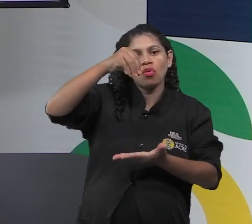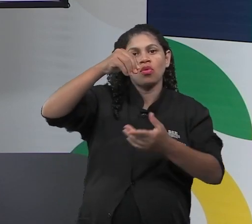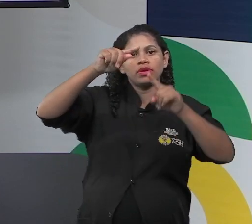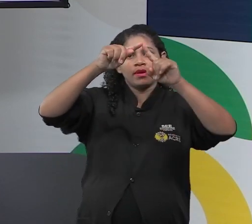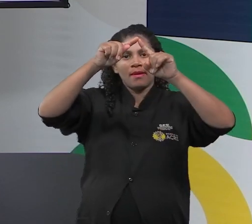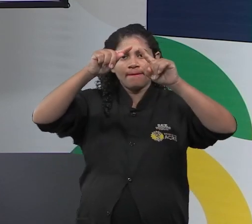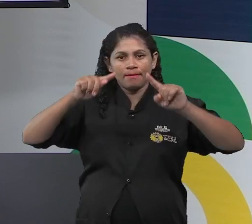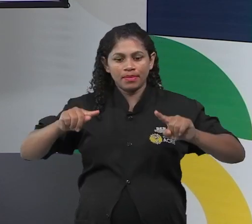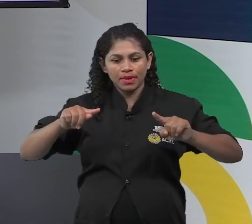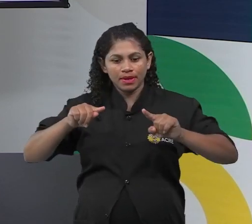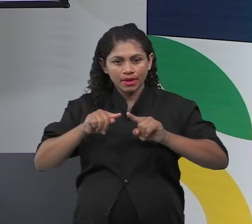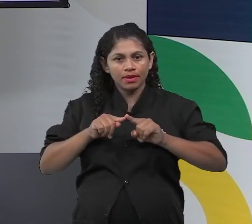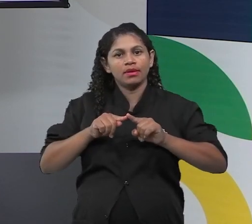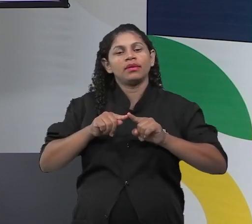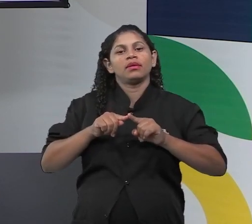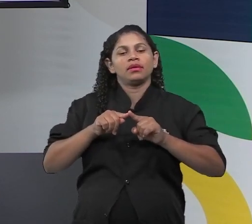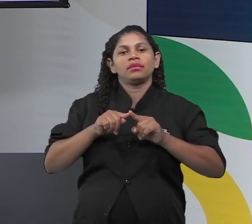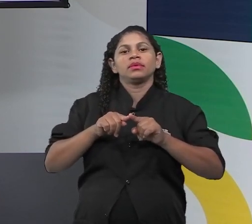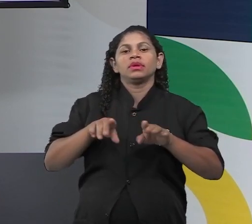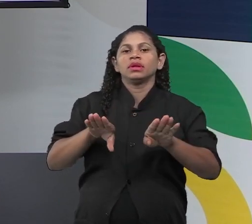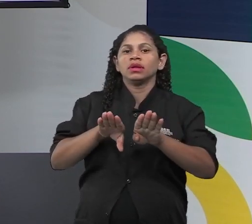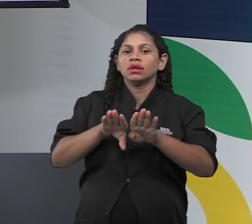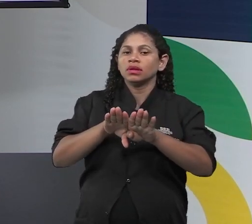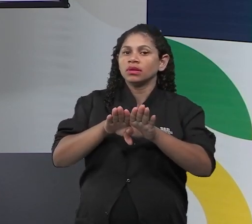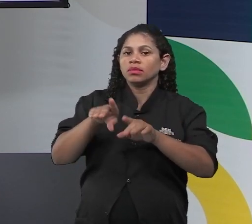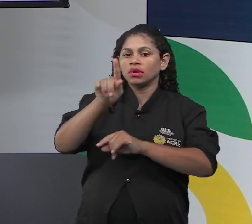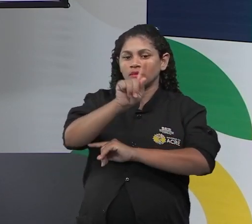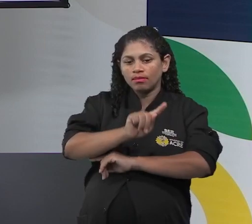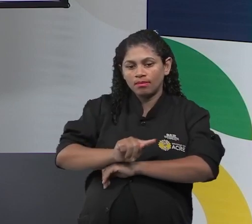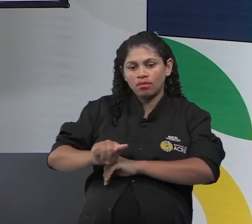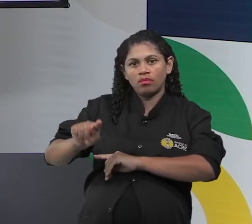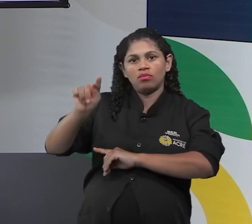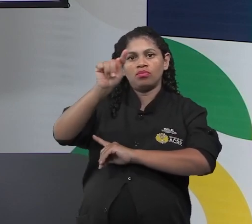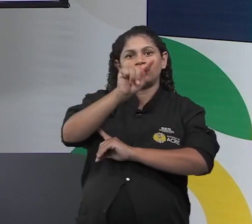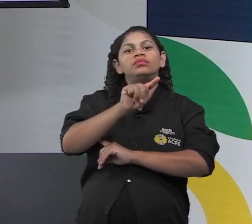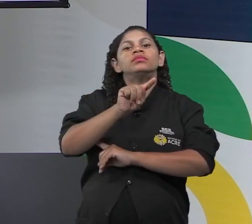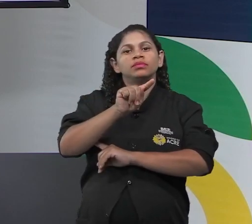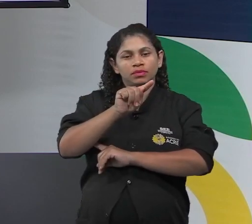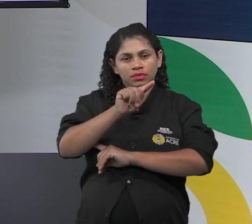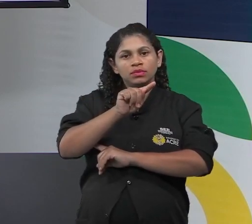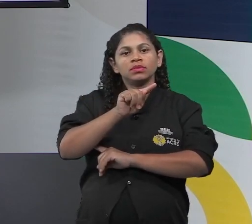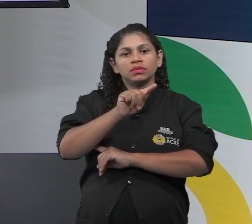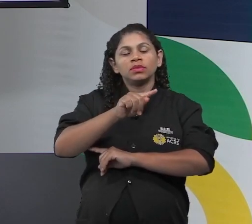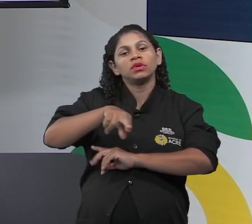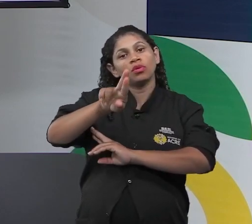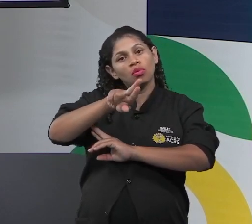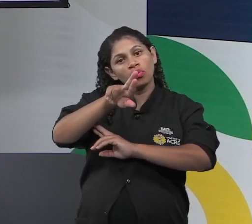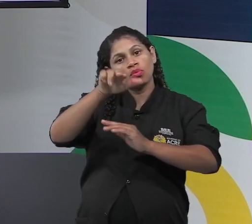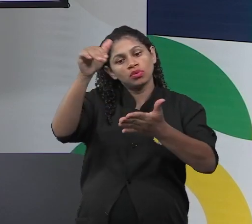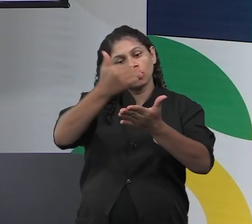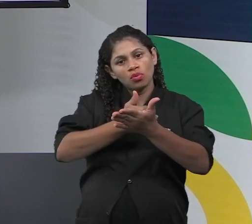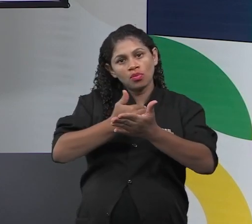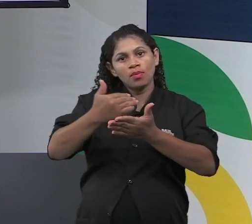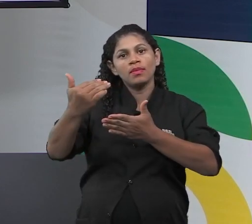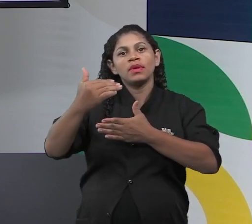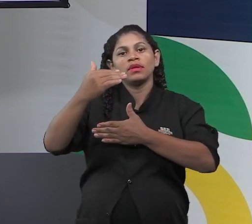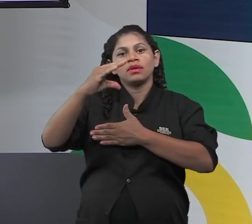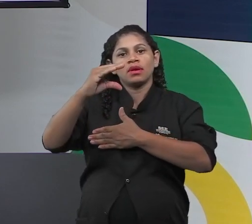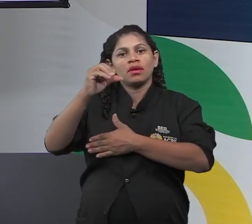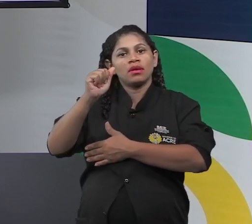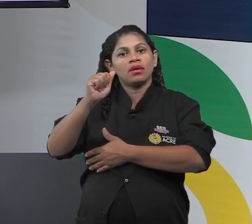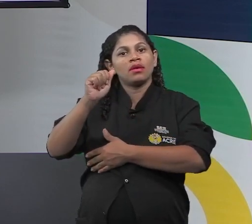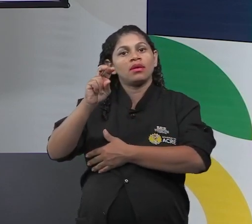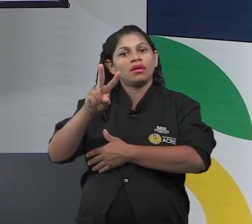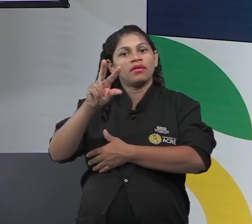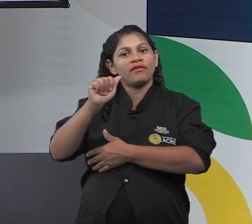pirâmide e a esfera. E todos eles derivam no princípio de Cavalieri, de certa maneira. Vamos revisar o que